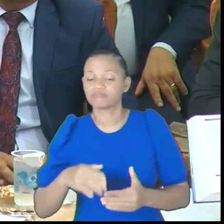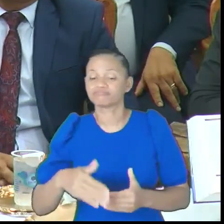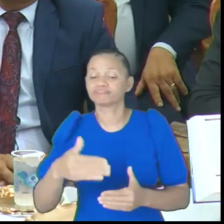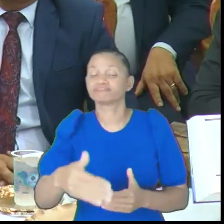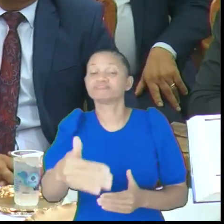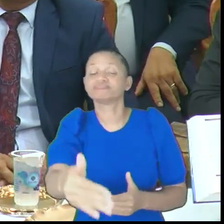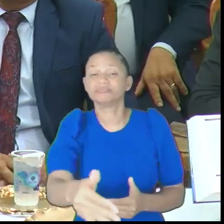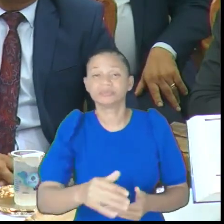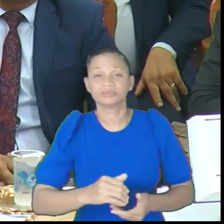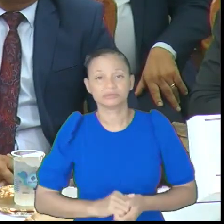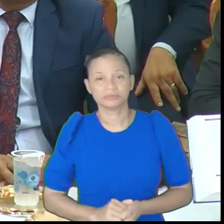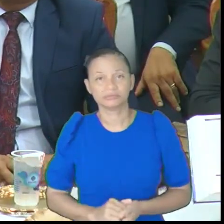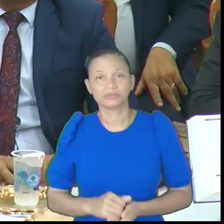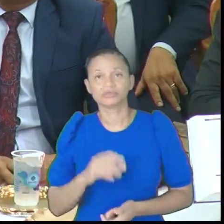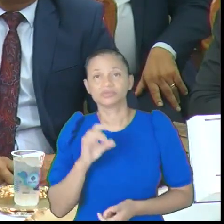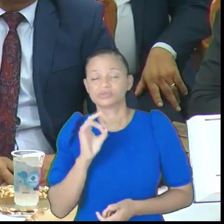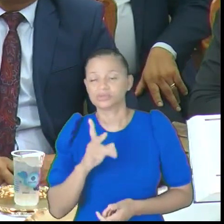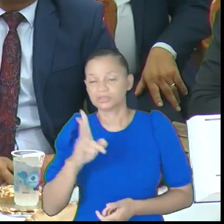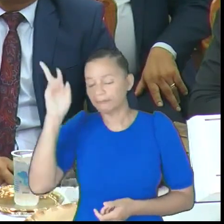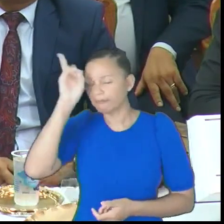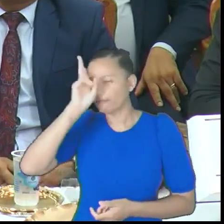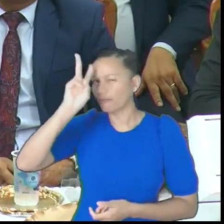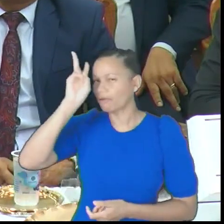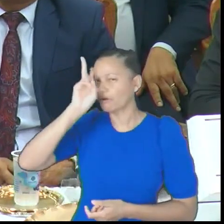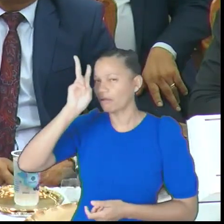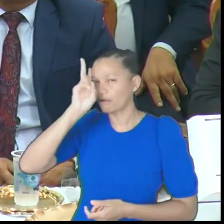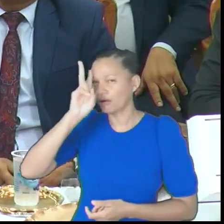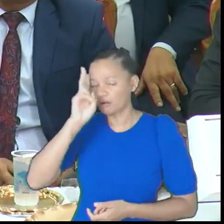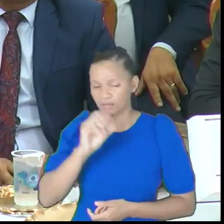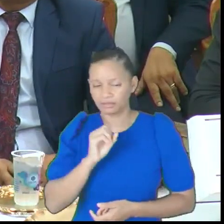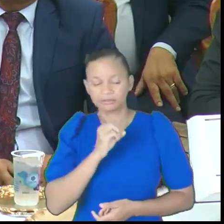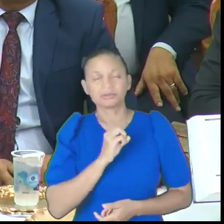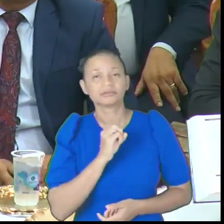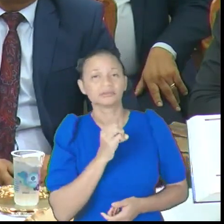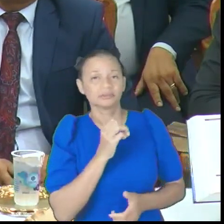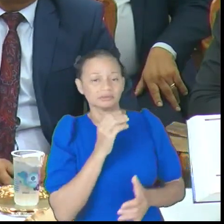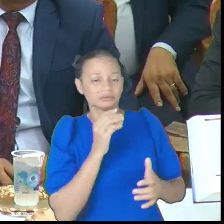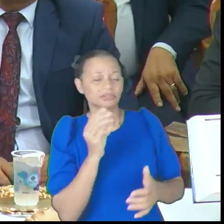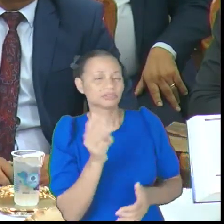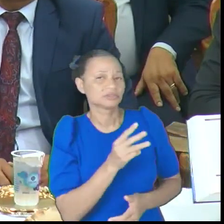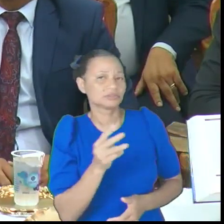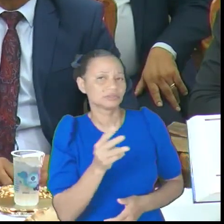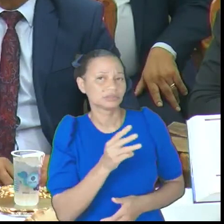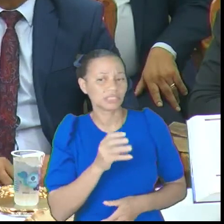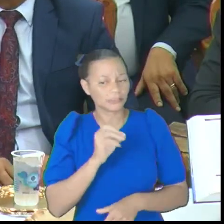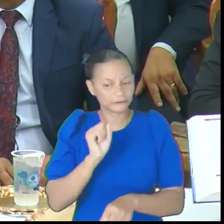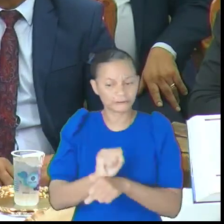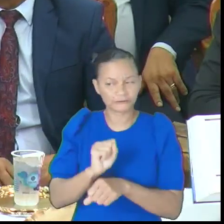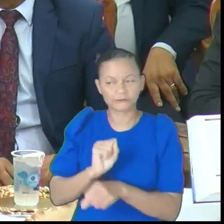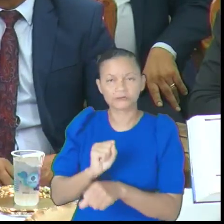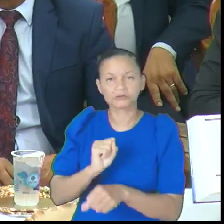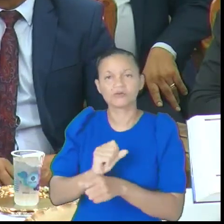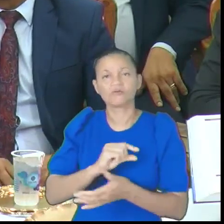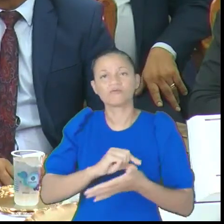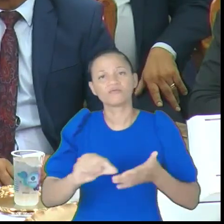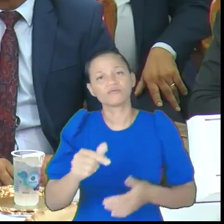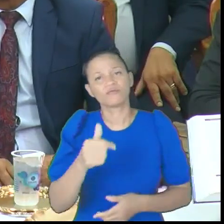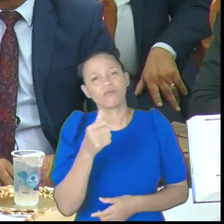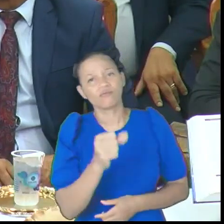adiante. Só para rememorar, 33, ao redor, esperai.